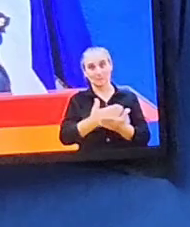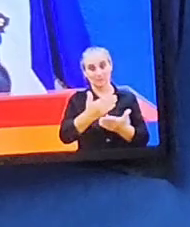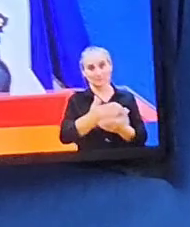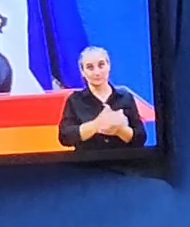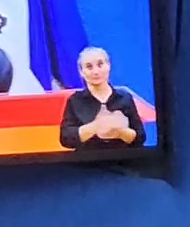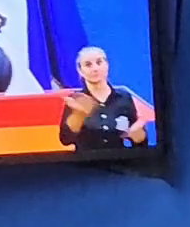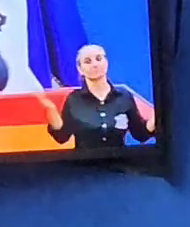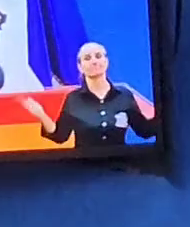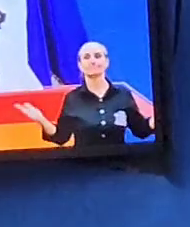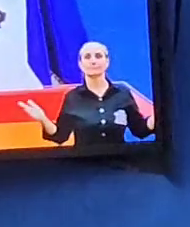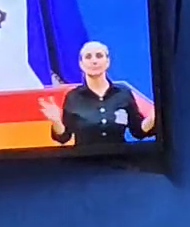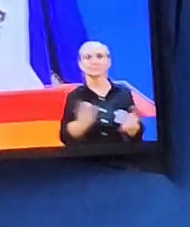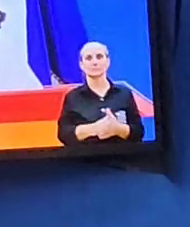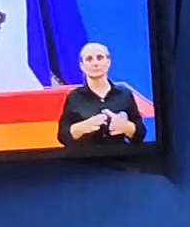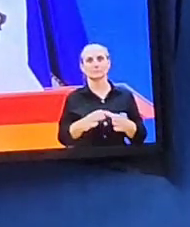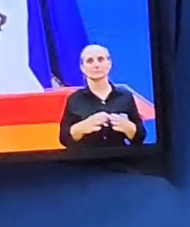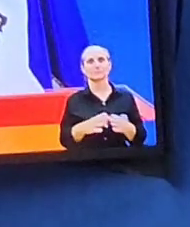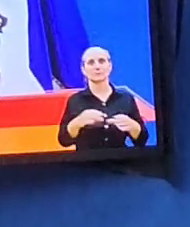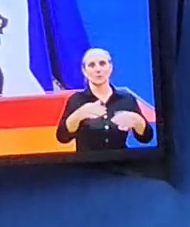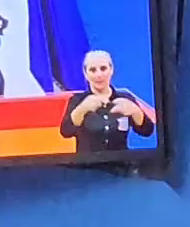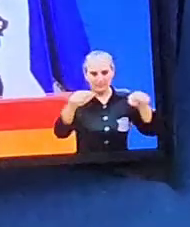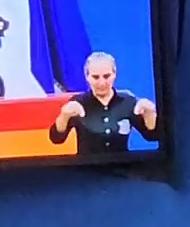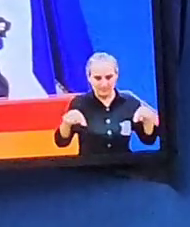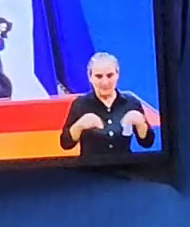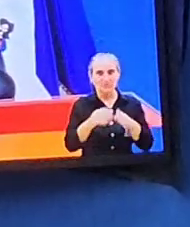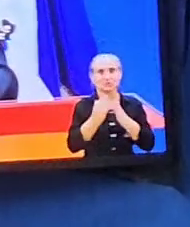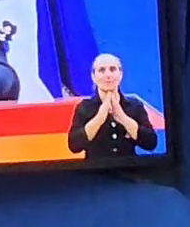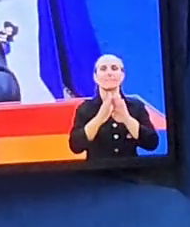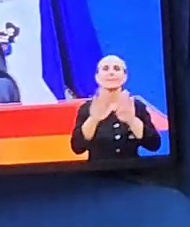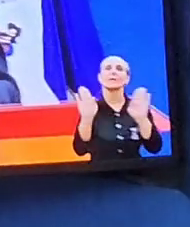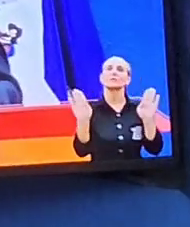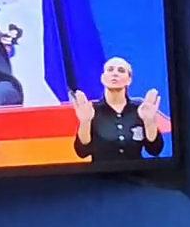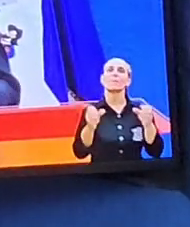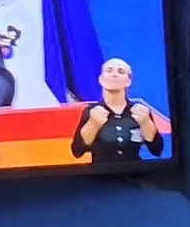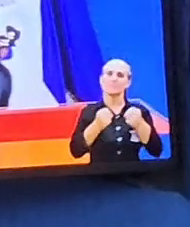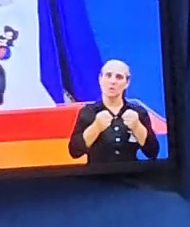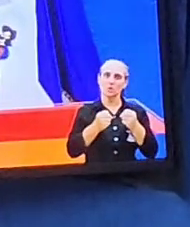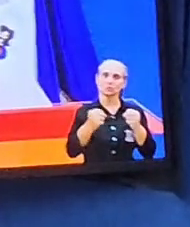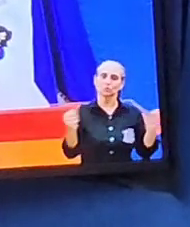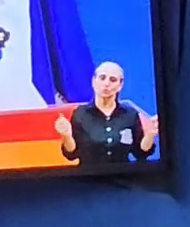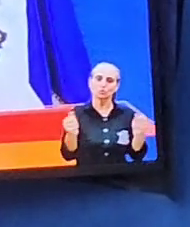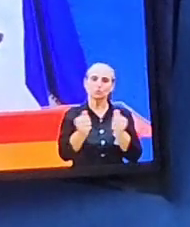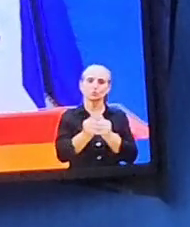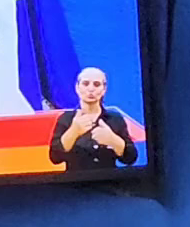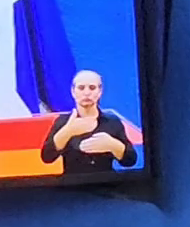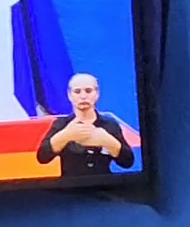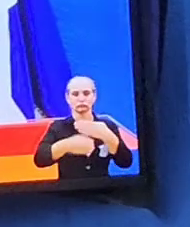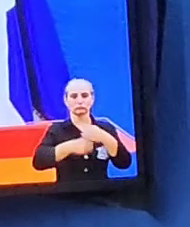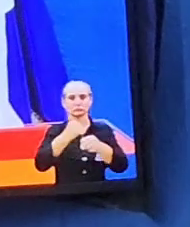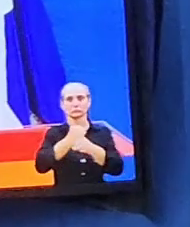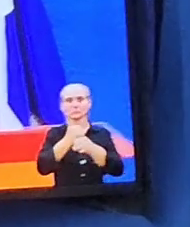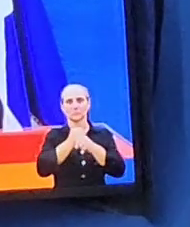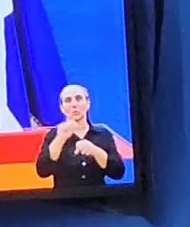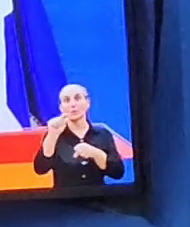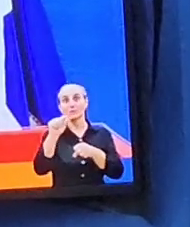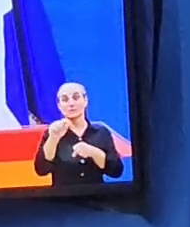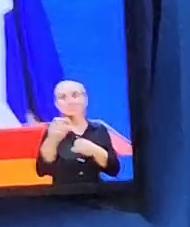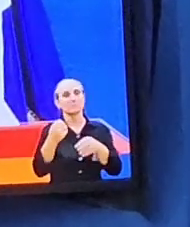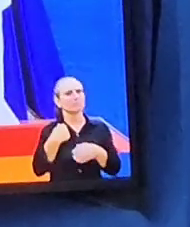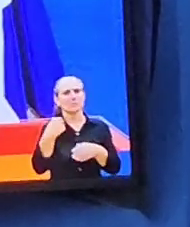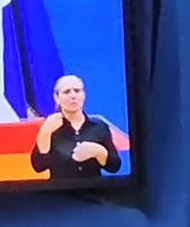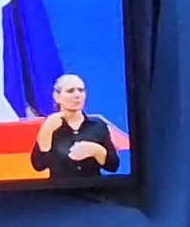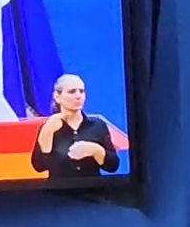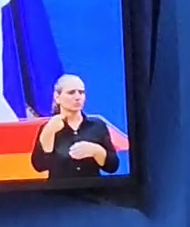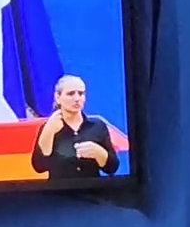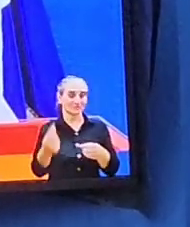braço aberto, gabinete nosso aberto, para que a gente possa, junto, construir o que talvez vocês não vão poder trazer aqui